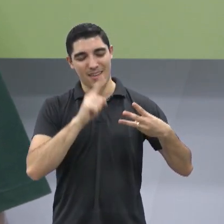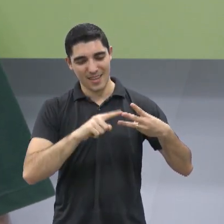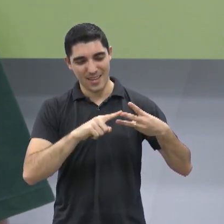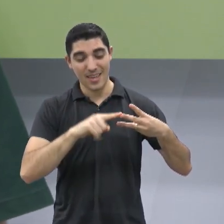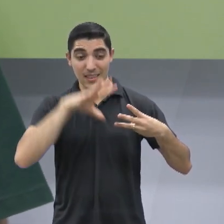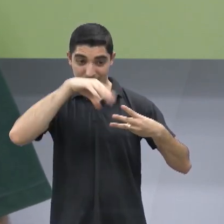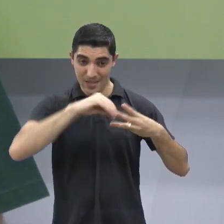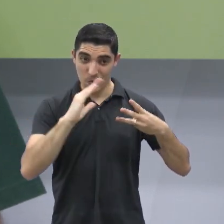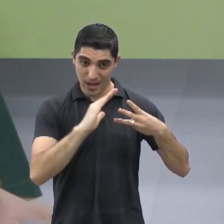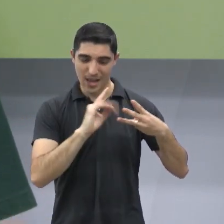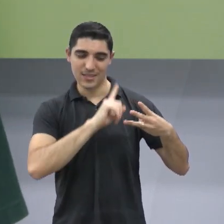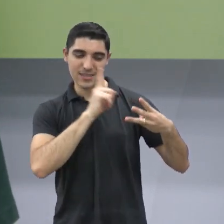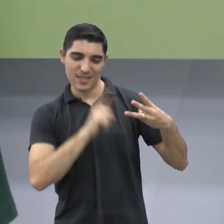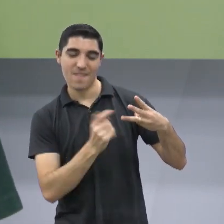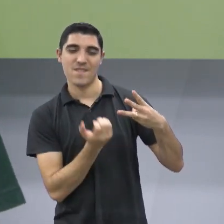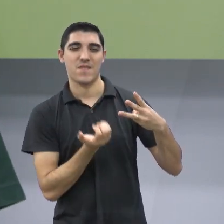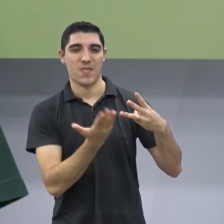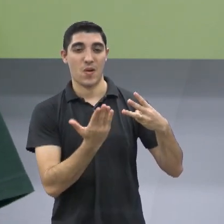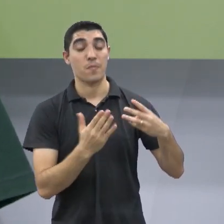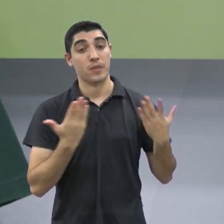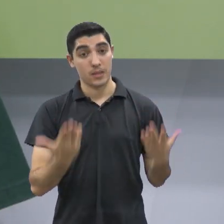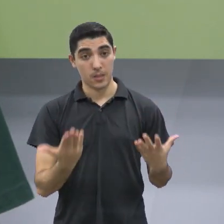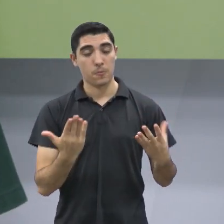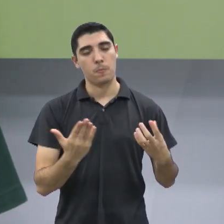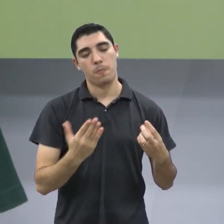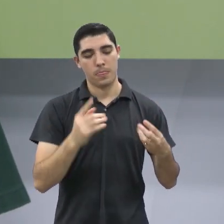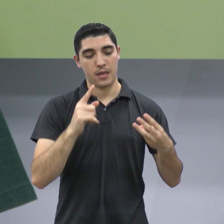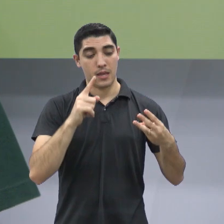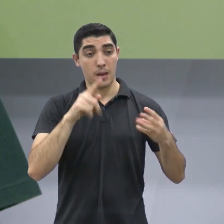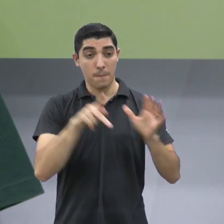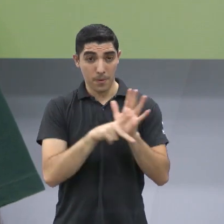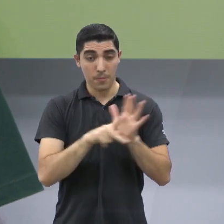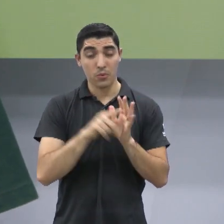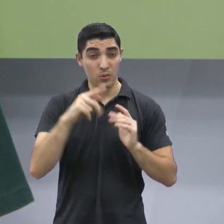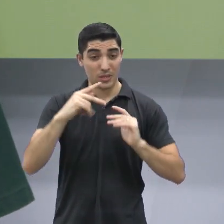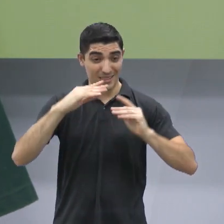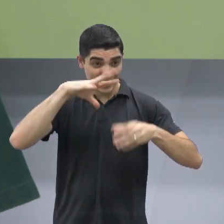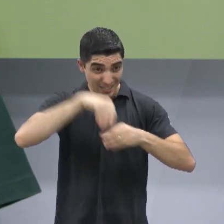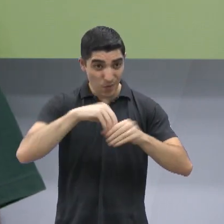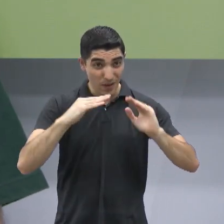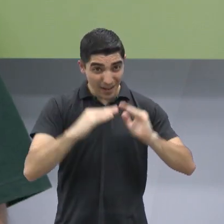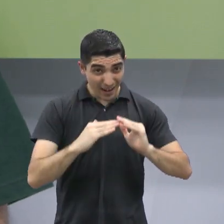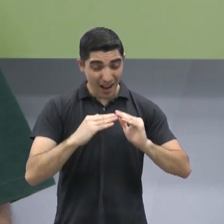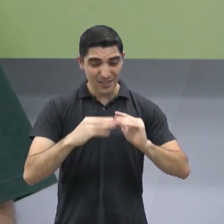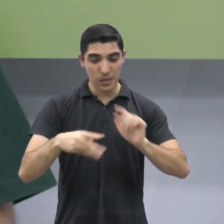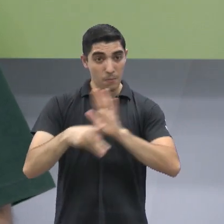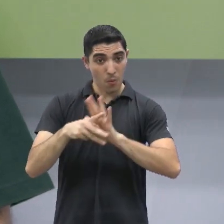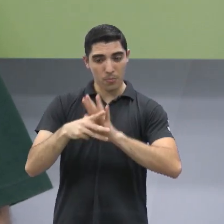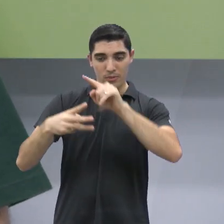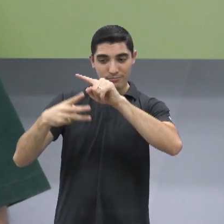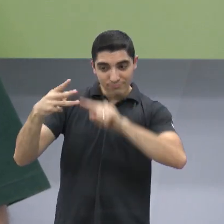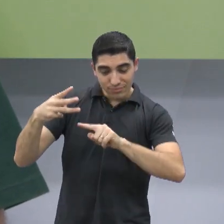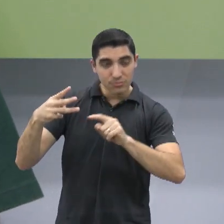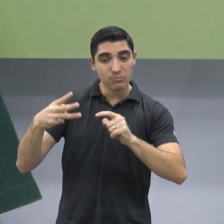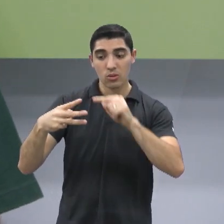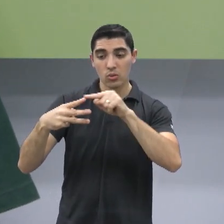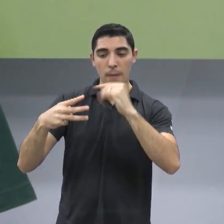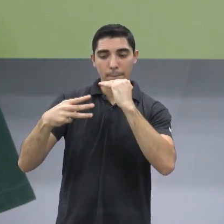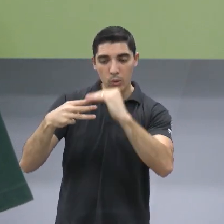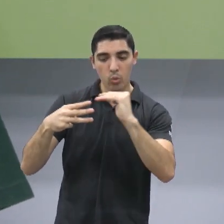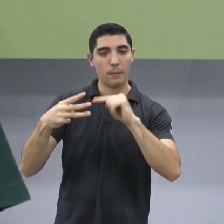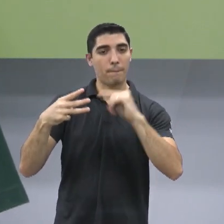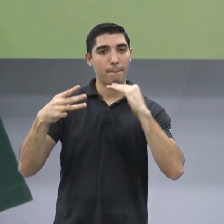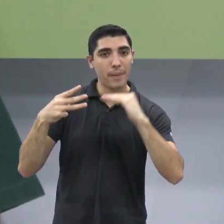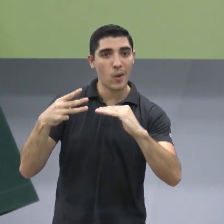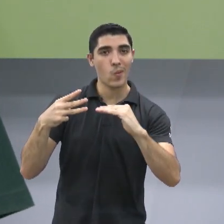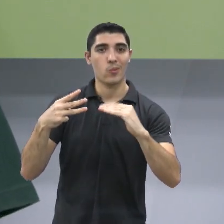casa e um jogo fora. E dos jogos em casa, o São José de 6 pontos ganhou apenas 2. Empatou os 2 jogos em casa. Então o São José tem que fazer